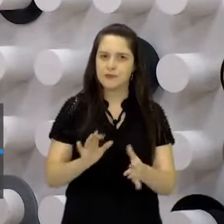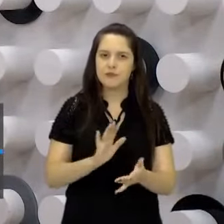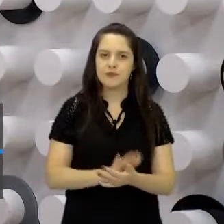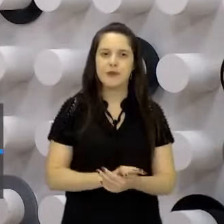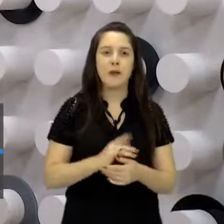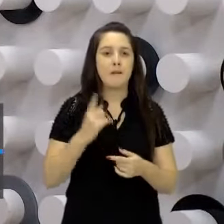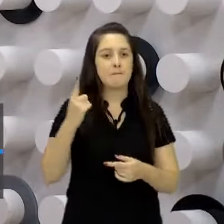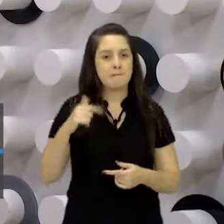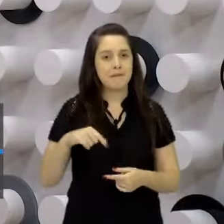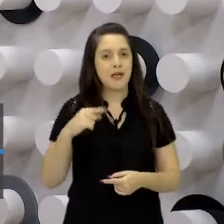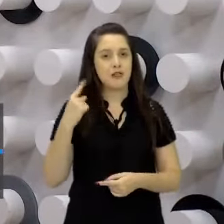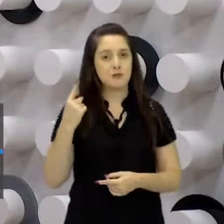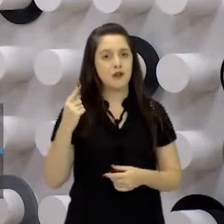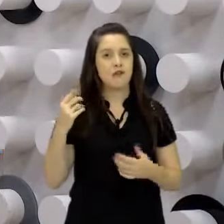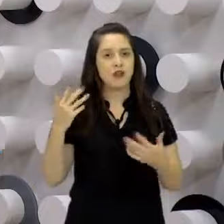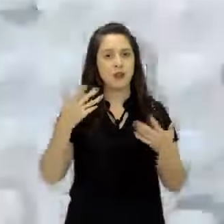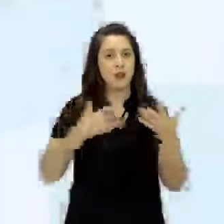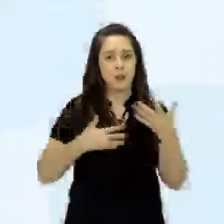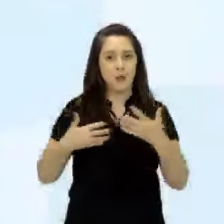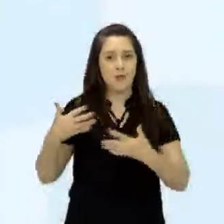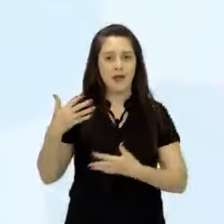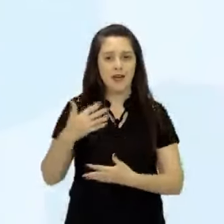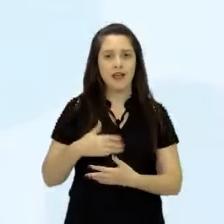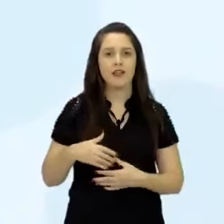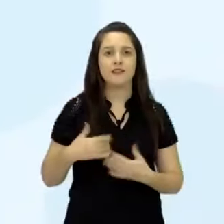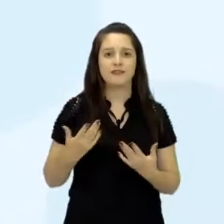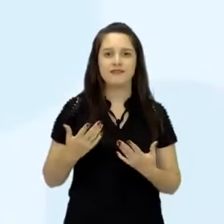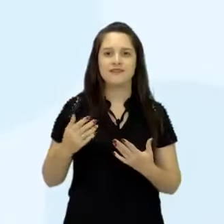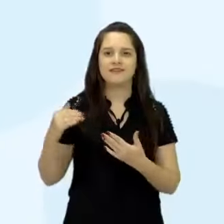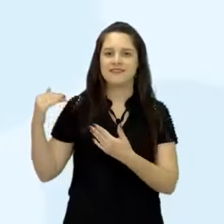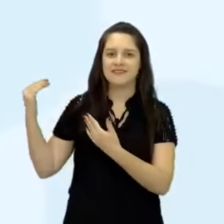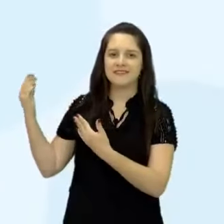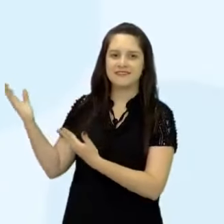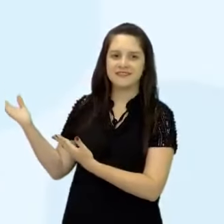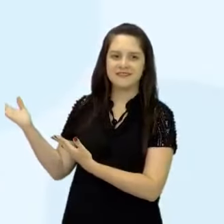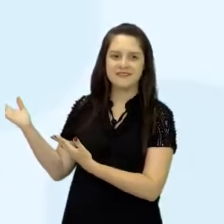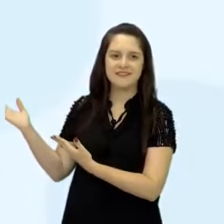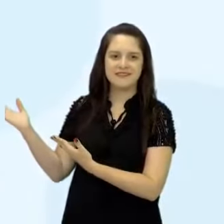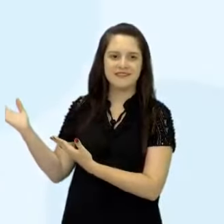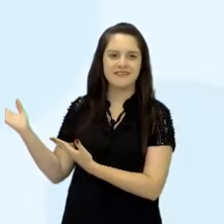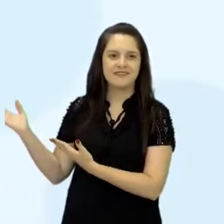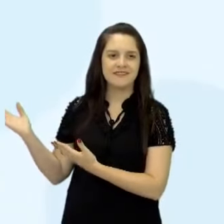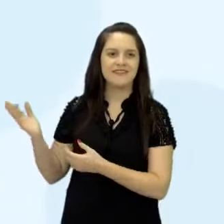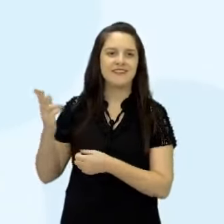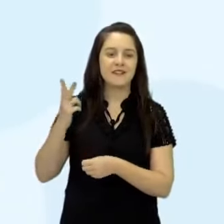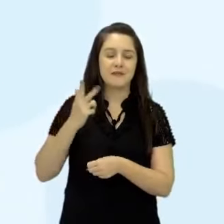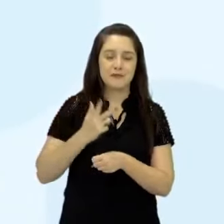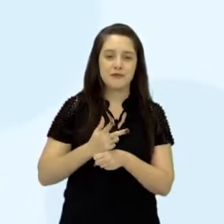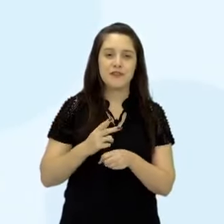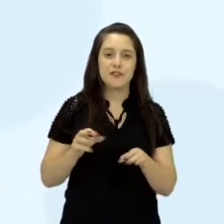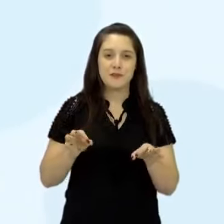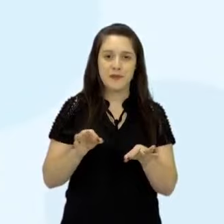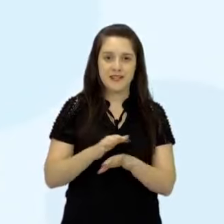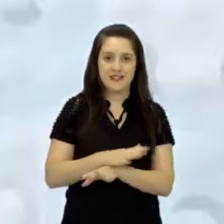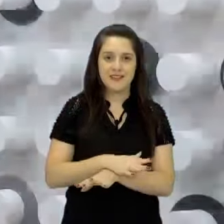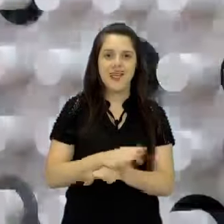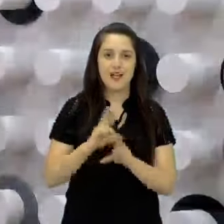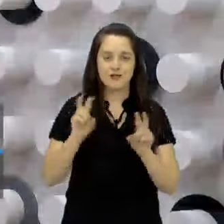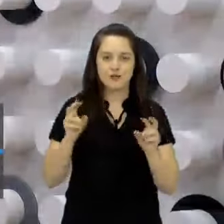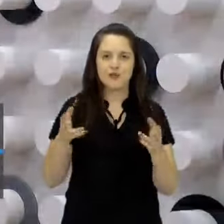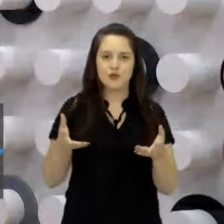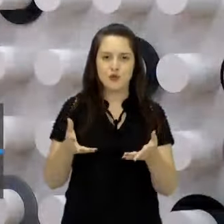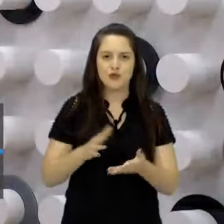uma vez, temos uma homenagem aí, um desenho lindo para pensar nessa semana e temos um vídeo para encerrarmos nosso assunto de